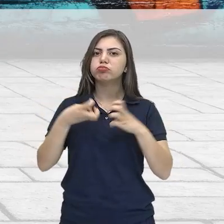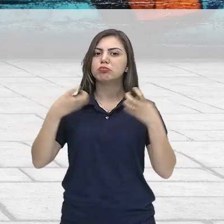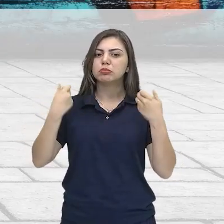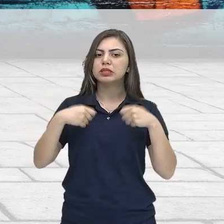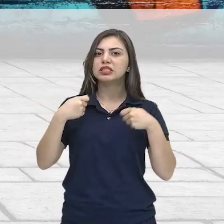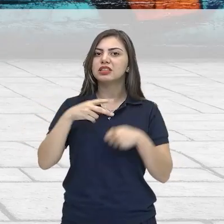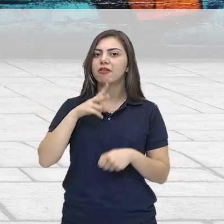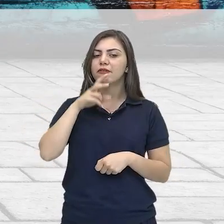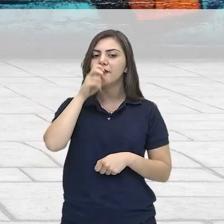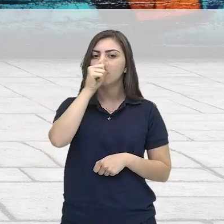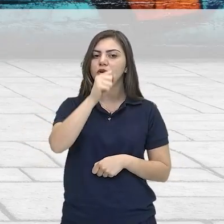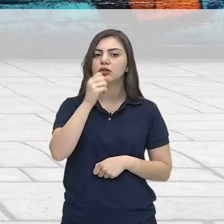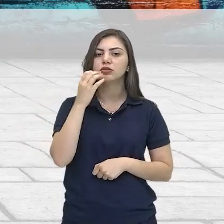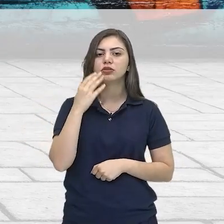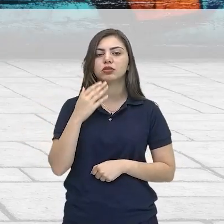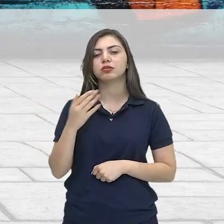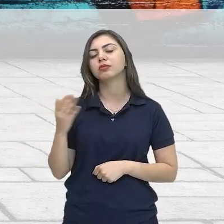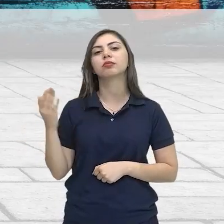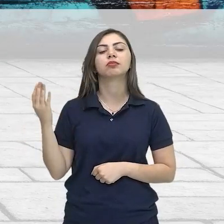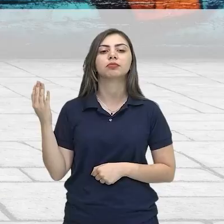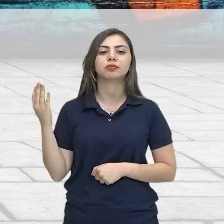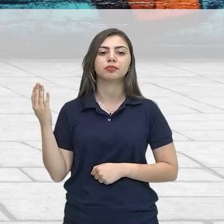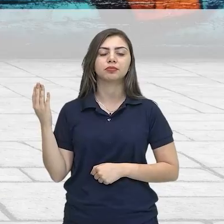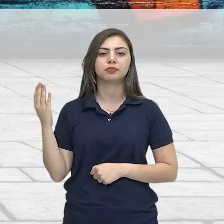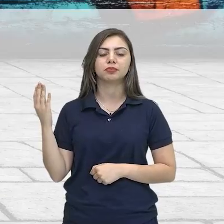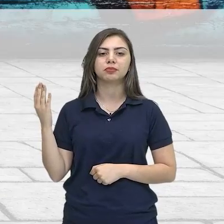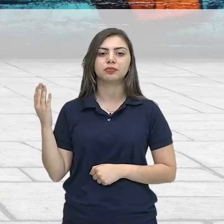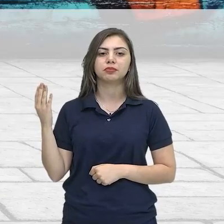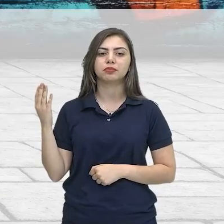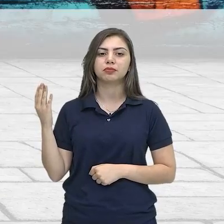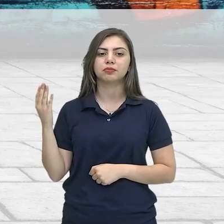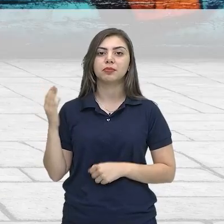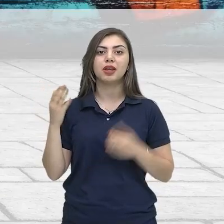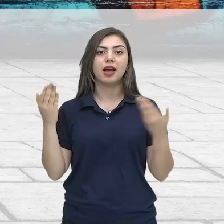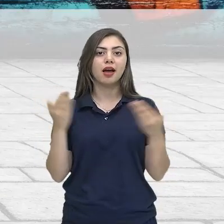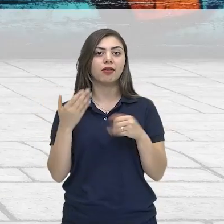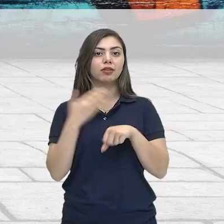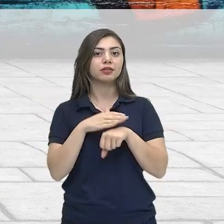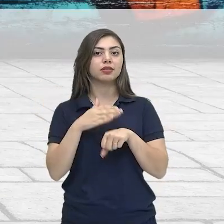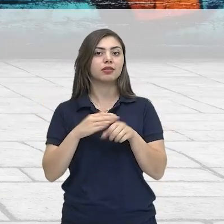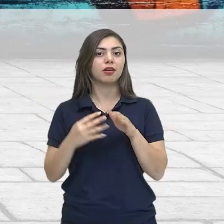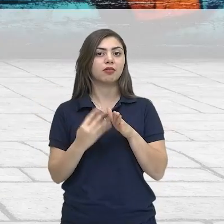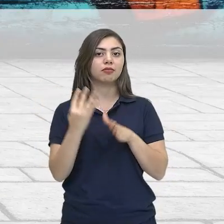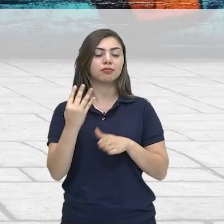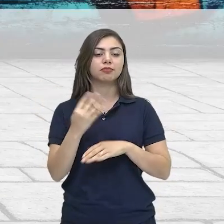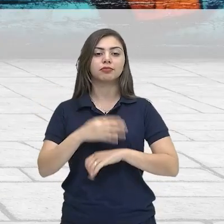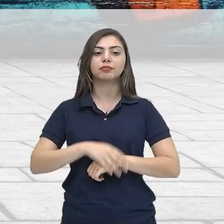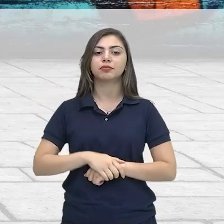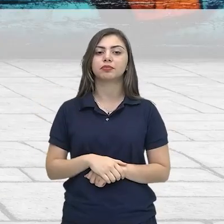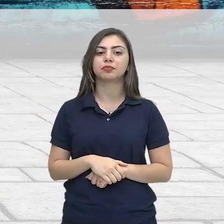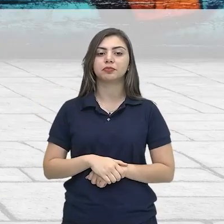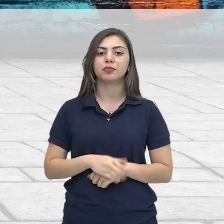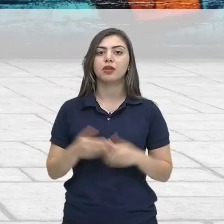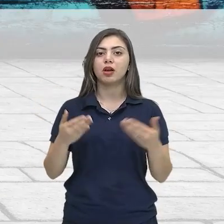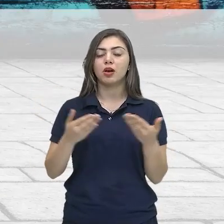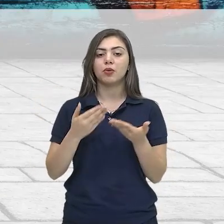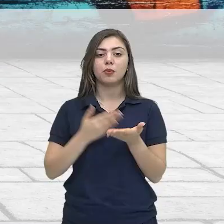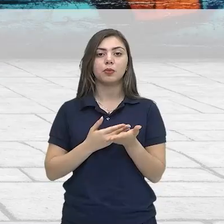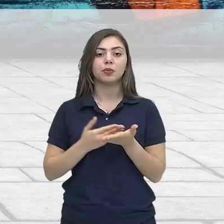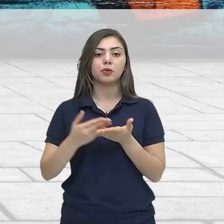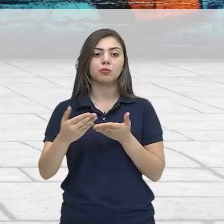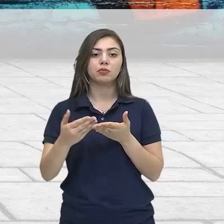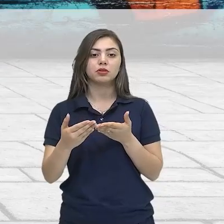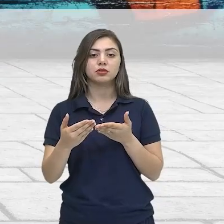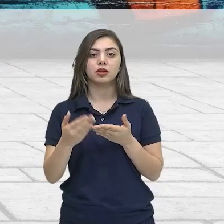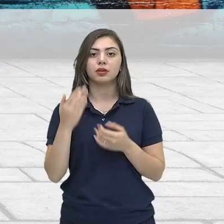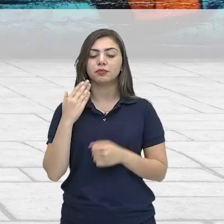fazer ou ter consciência, tá bom? Vamos fazer isso 4 vezes. Então, eu vou começar com 1,